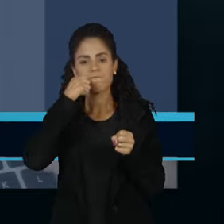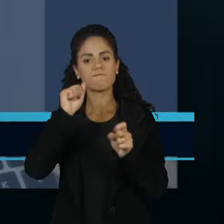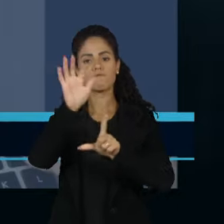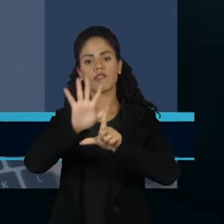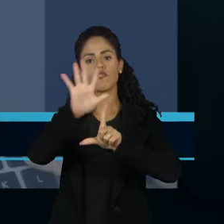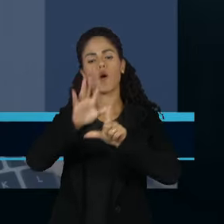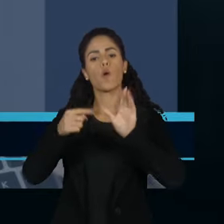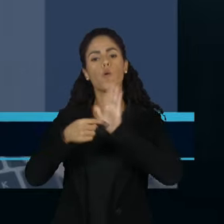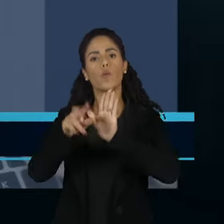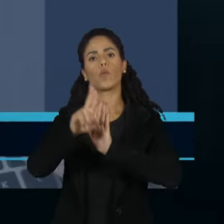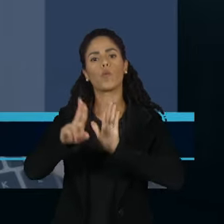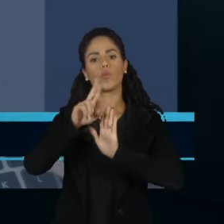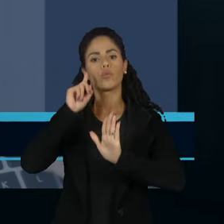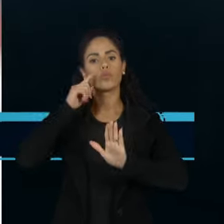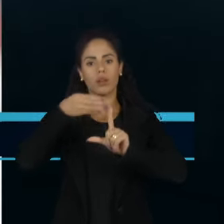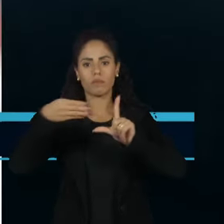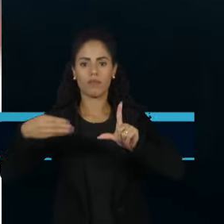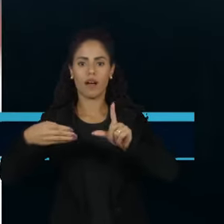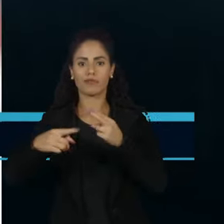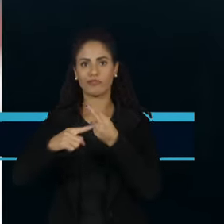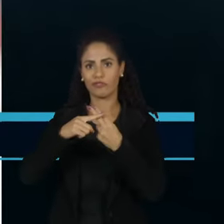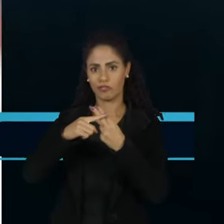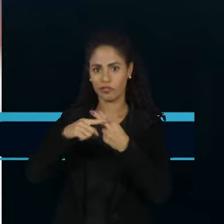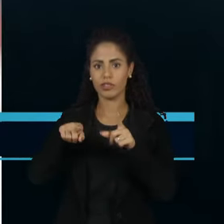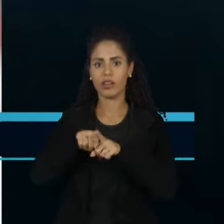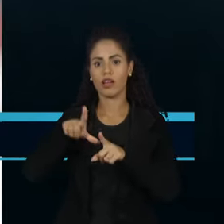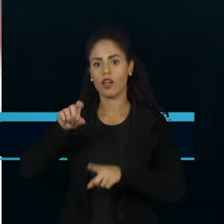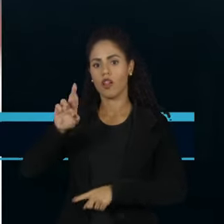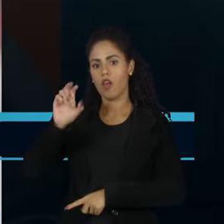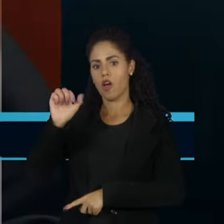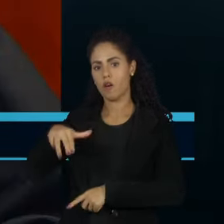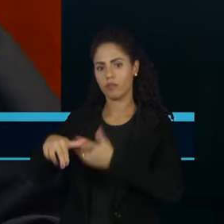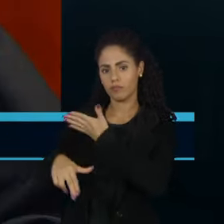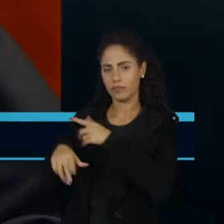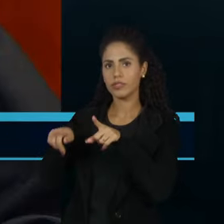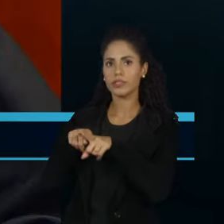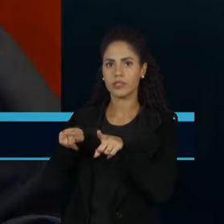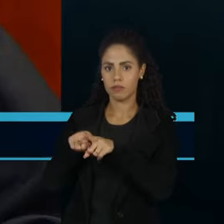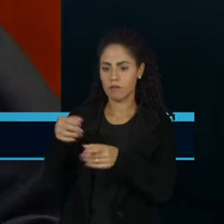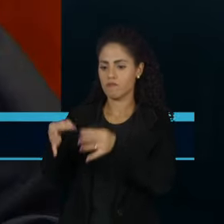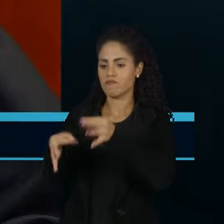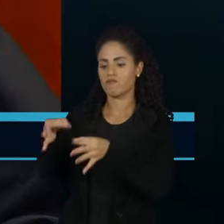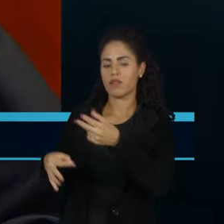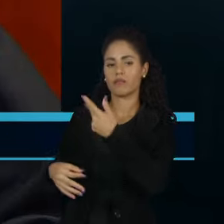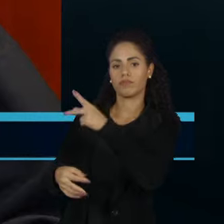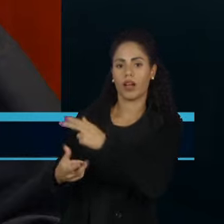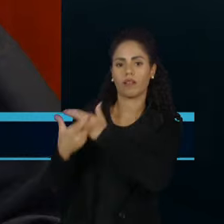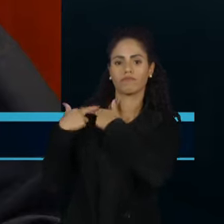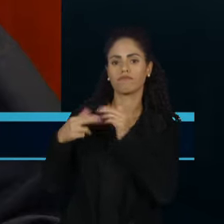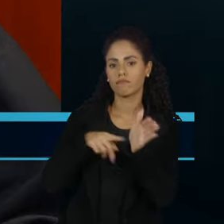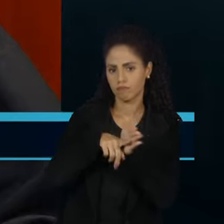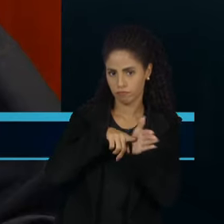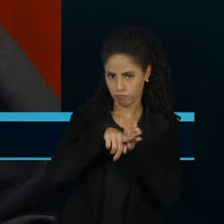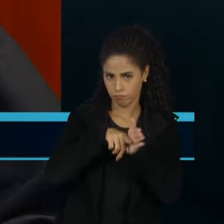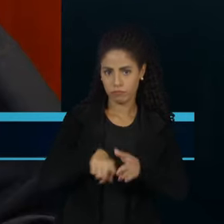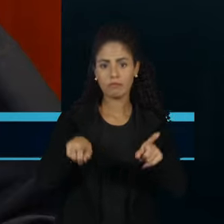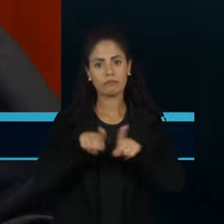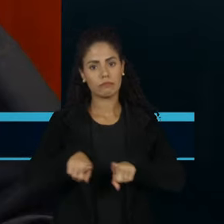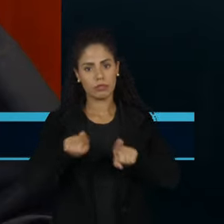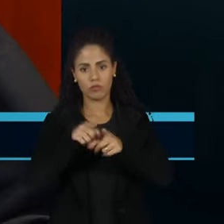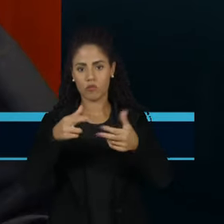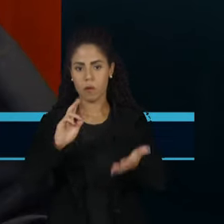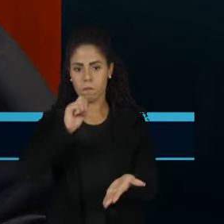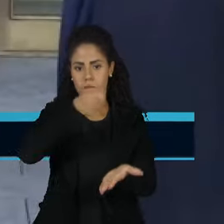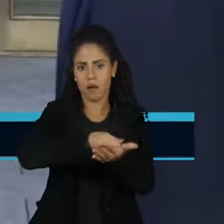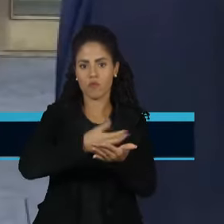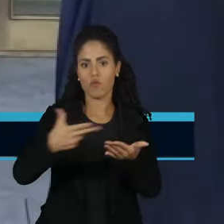perfil dela na plataforma X. Lauren é filha de Juan Mershon, juiz do caso em que ele é investigado por realizar